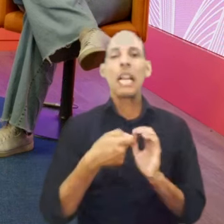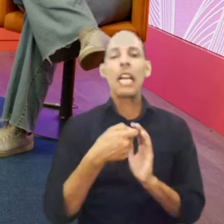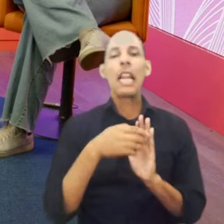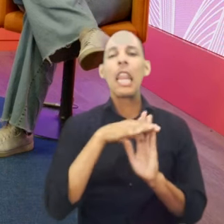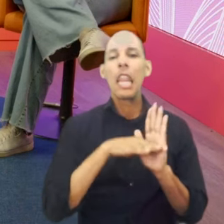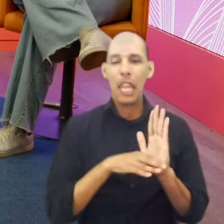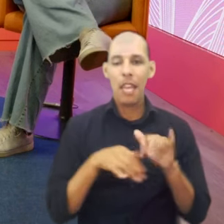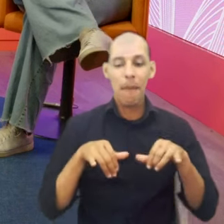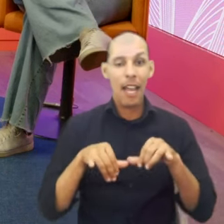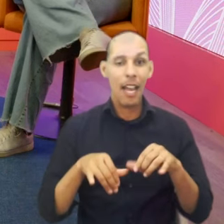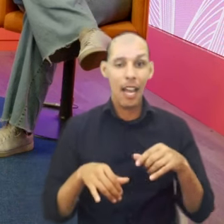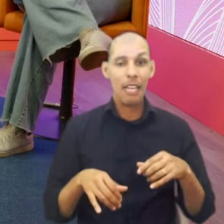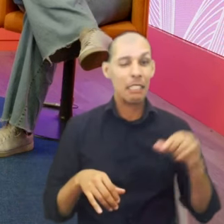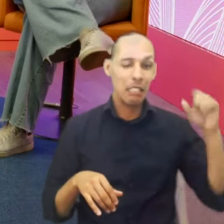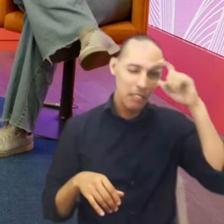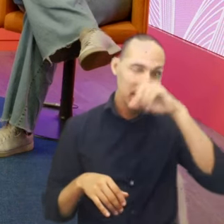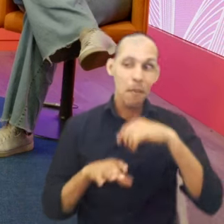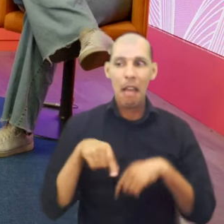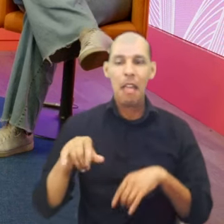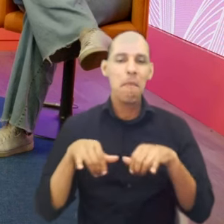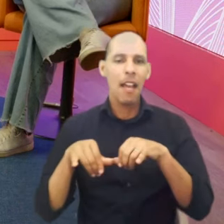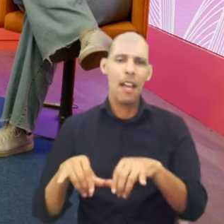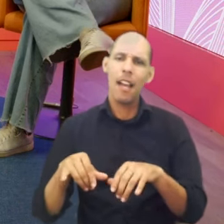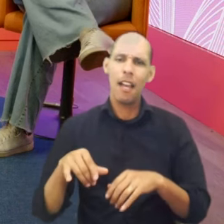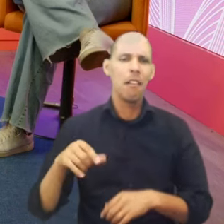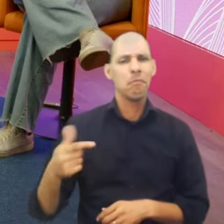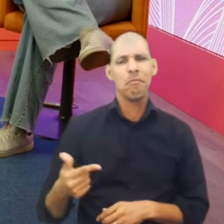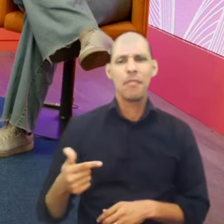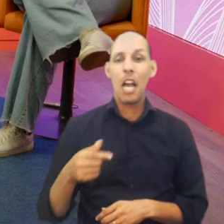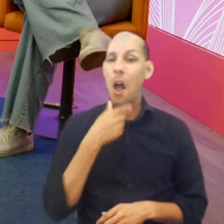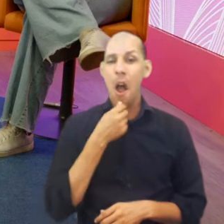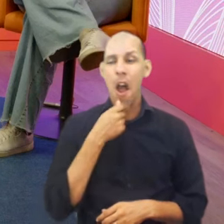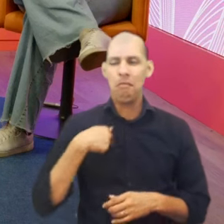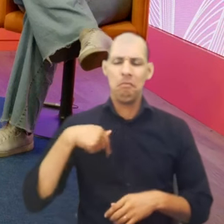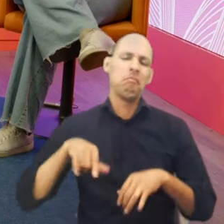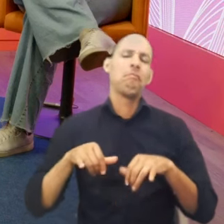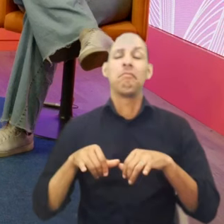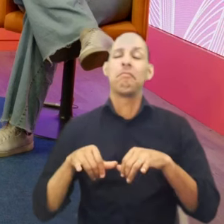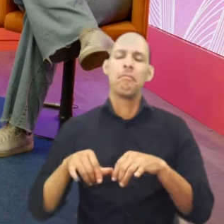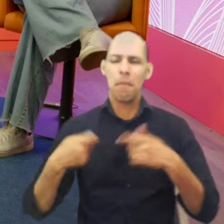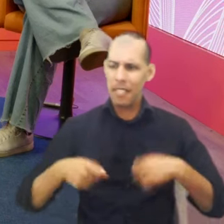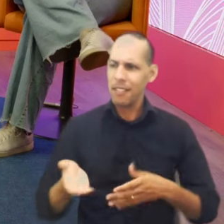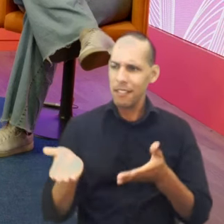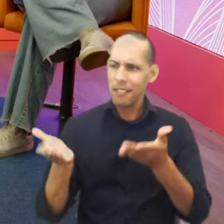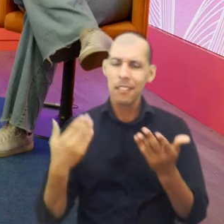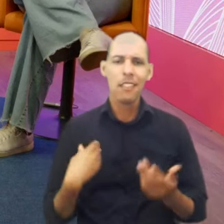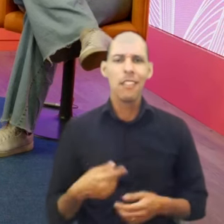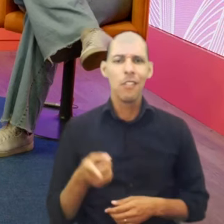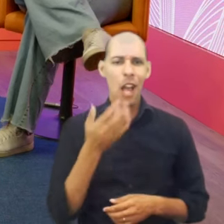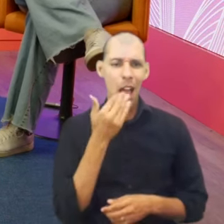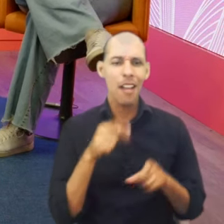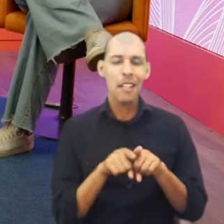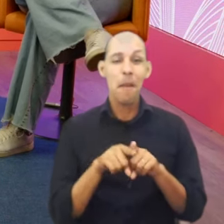mercado do que ir ao mercado. Sim. E os homens se gabam dizendo, ai, eu vou no mercado para minha esposa. Vai ter que ir mesmo, não é para ela, é para você também que vai